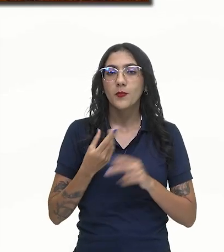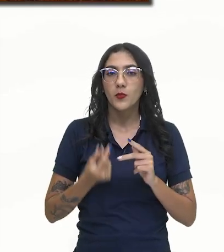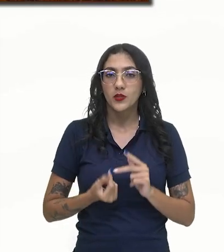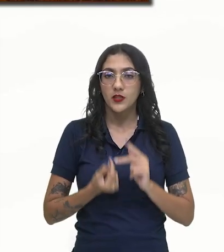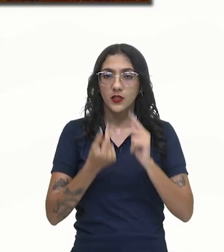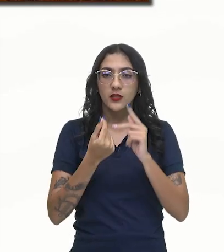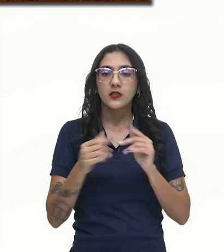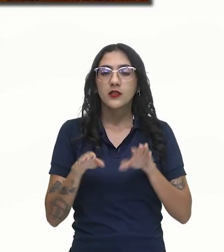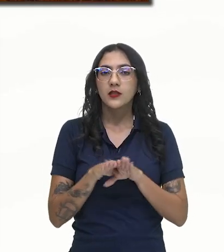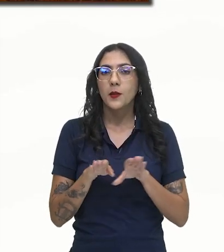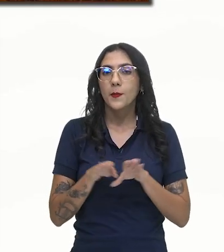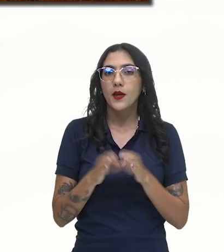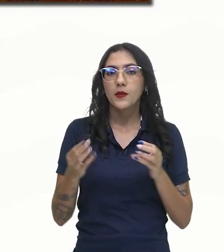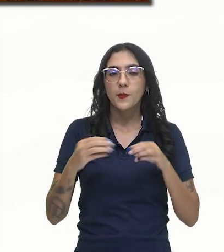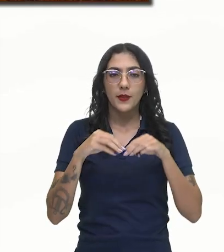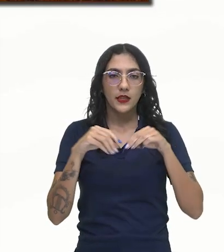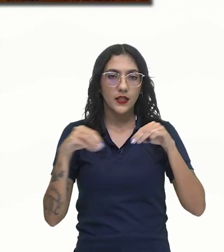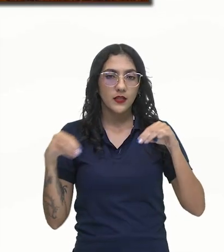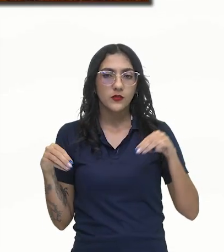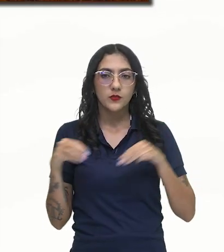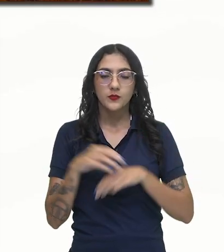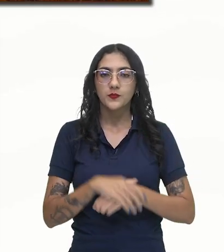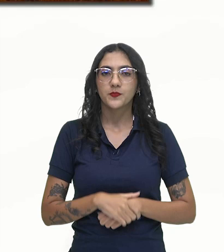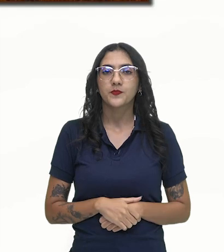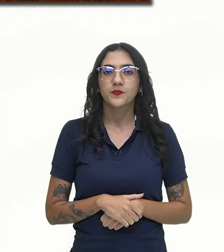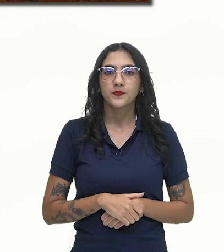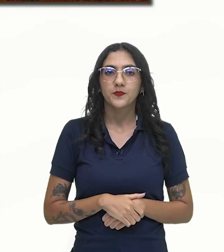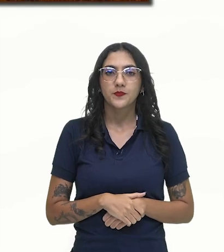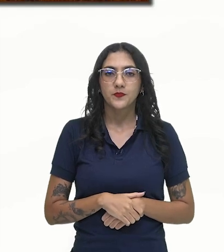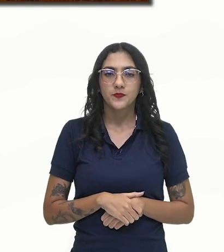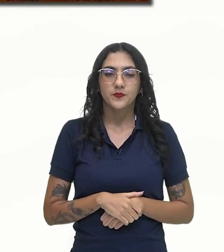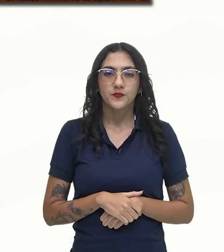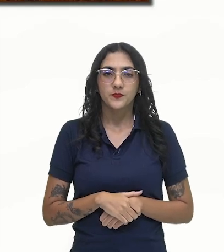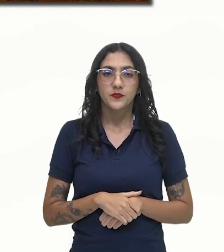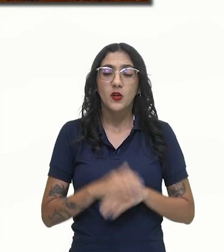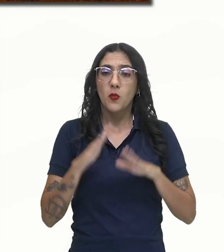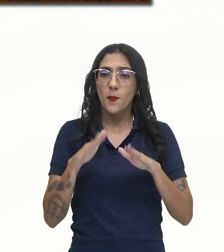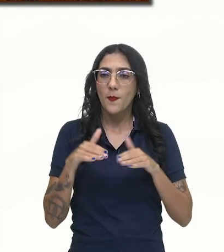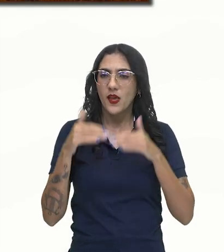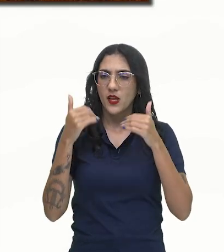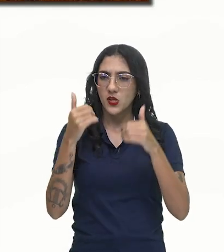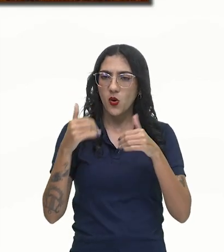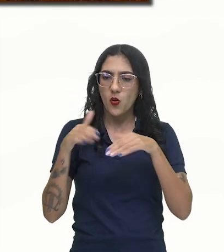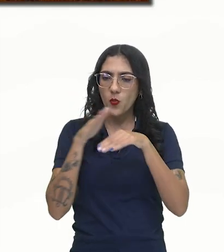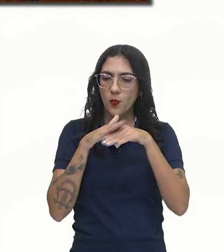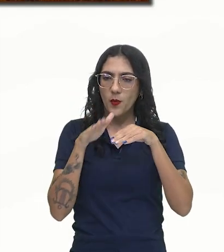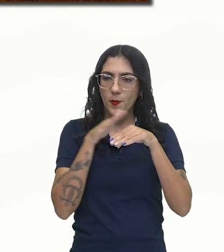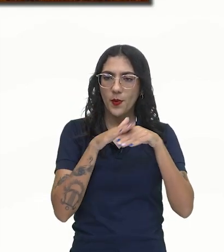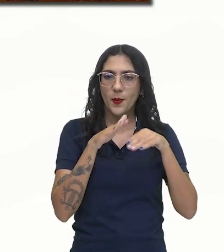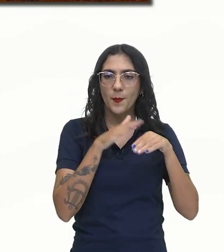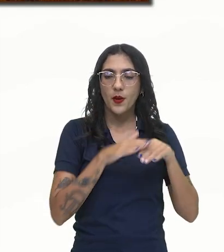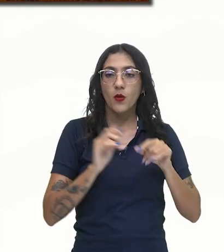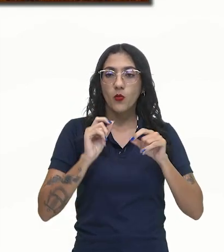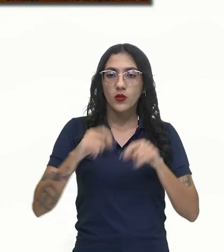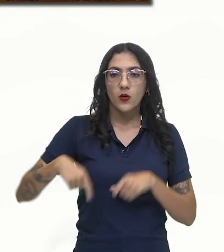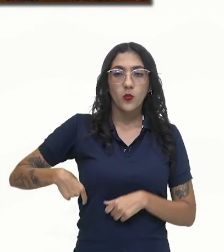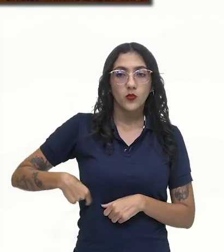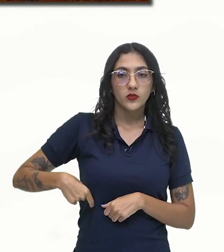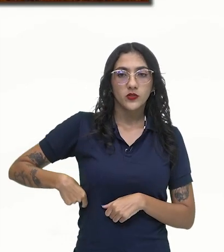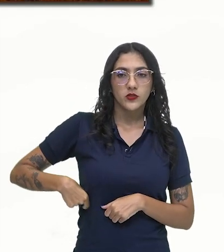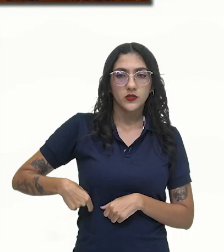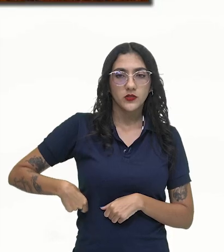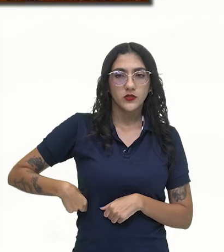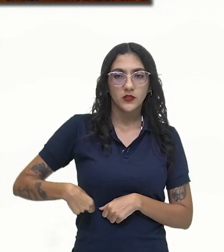minerals, proteína e minerais. A parte nobre, né, que as pessoas falam, são os ribs, que são as